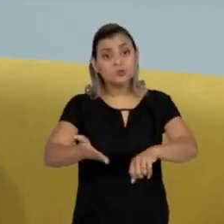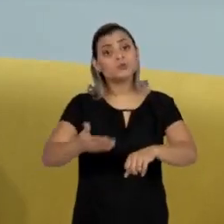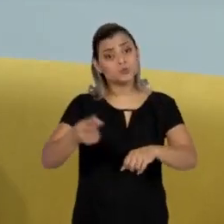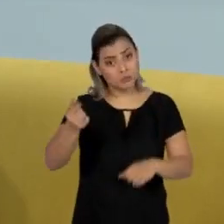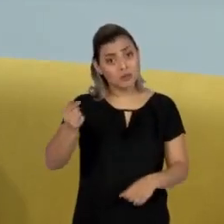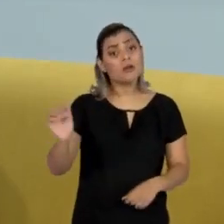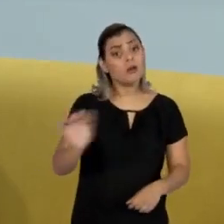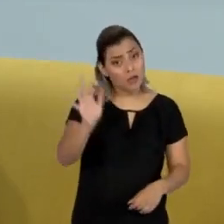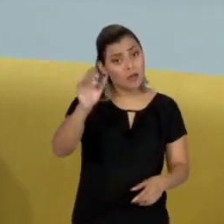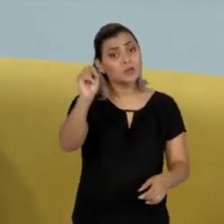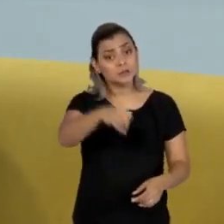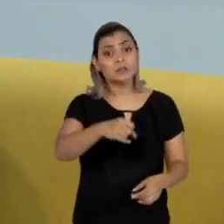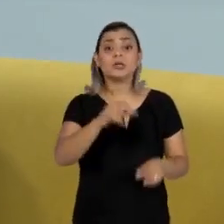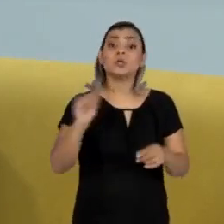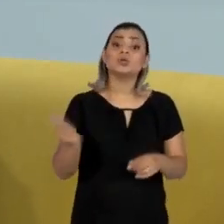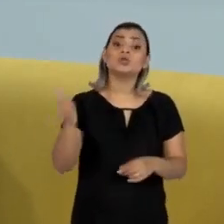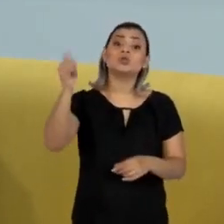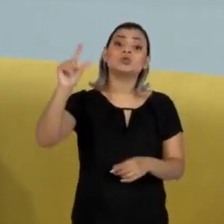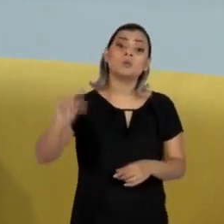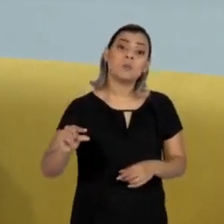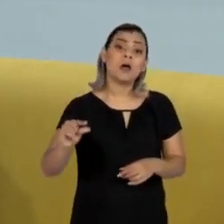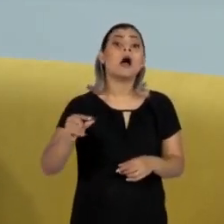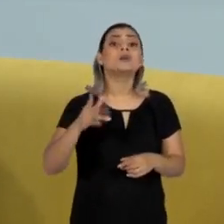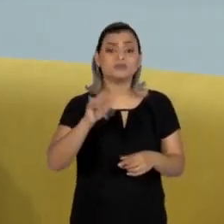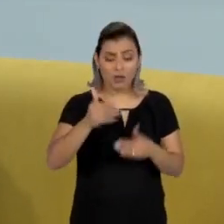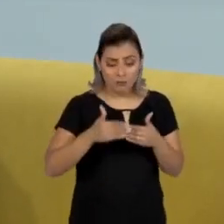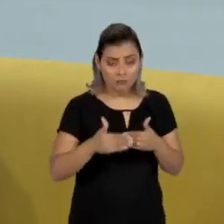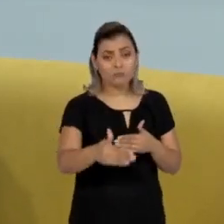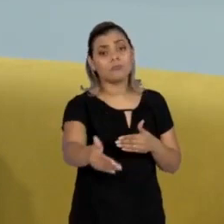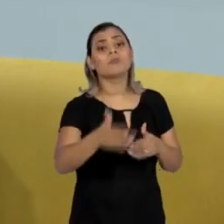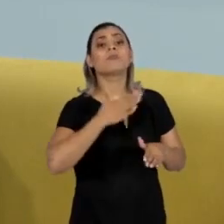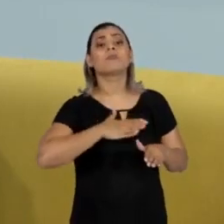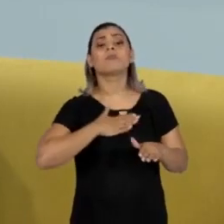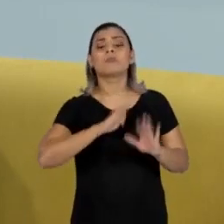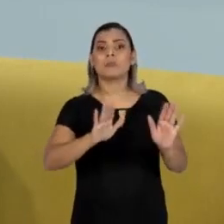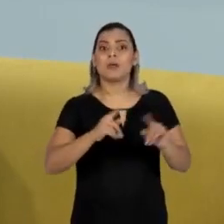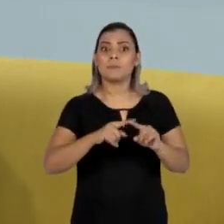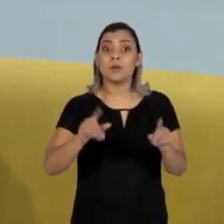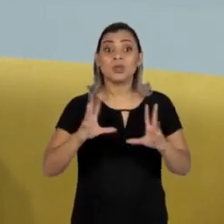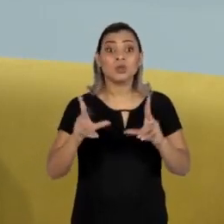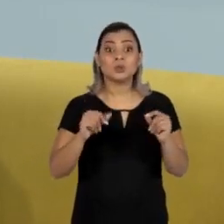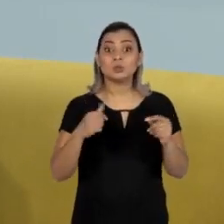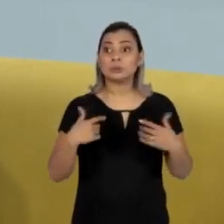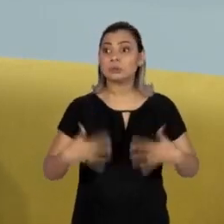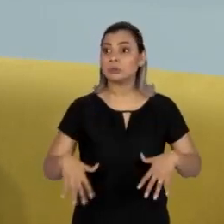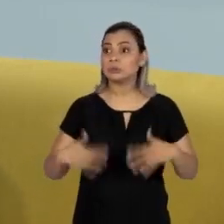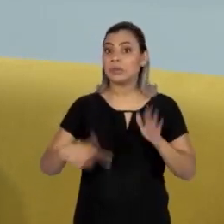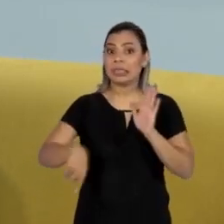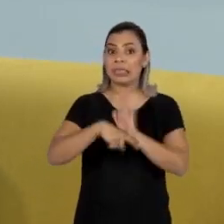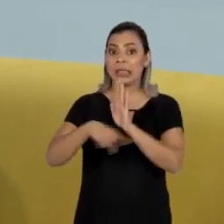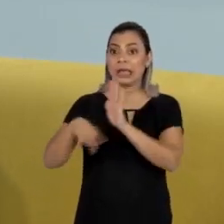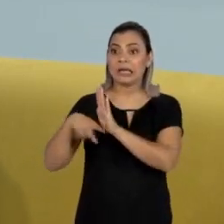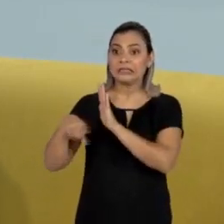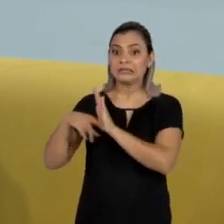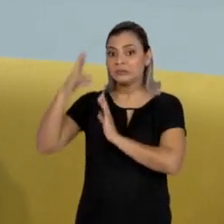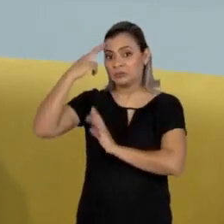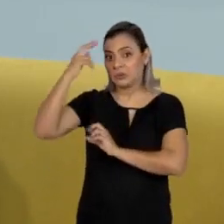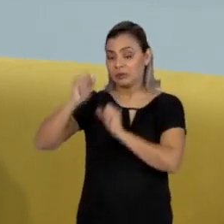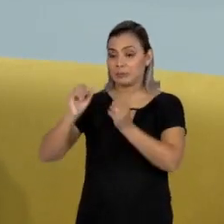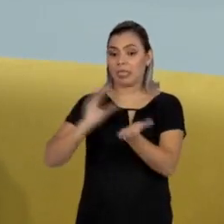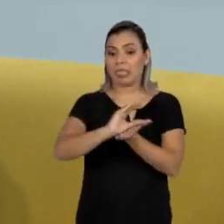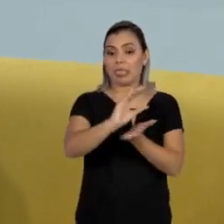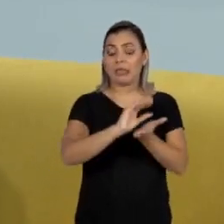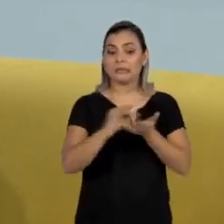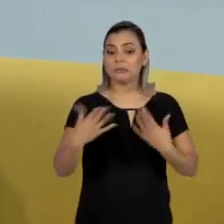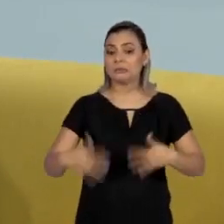mais alto e juros mais baixos por um bom tempo. A declaração foi recebida com pessimismo por investidores. No começo da